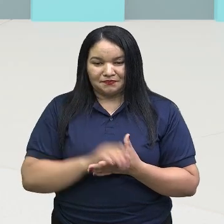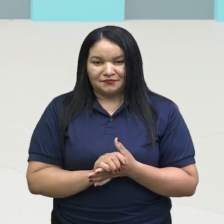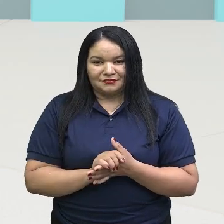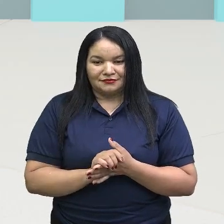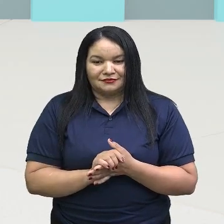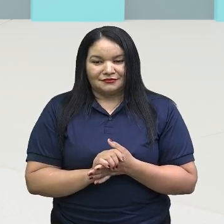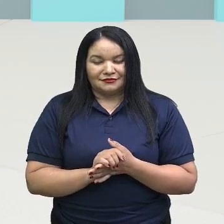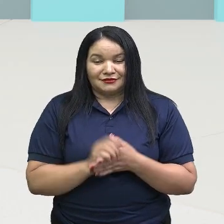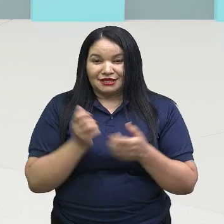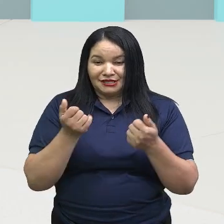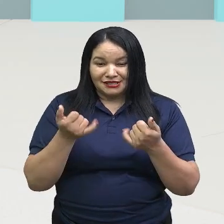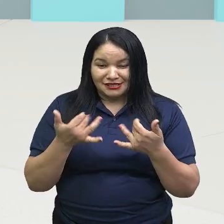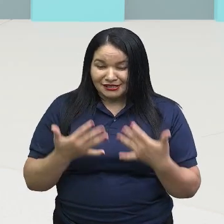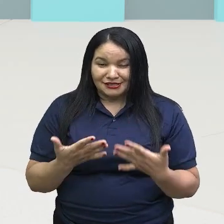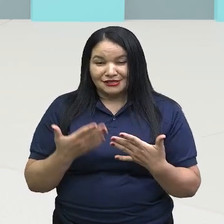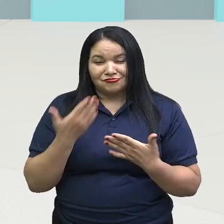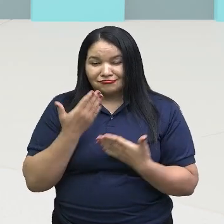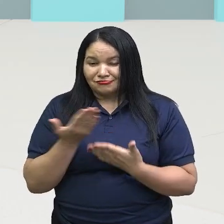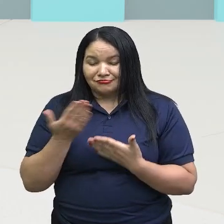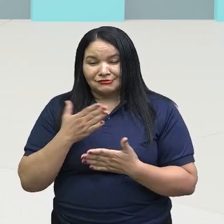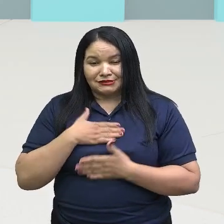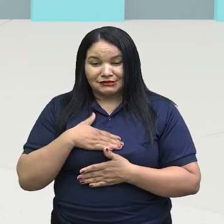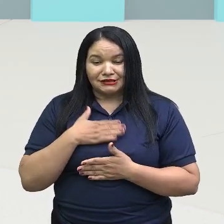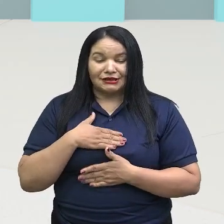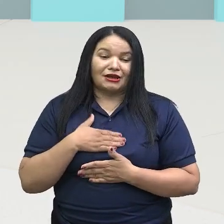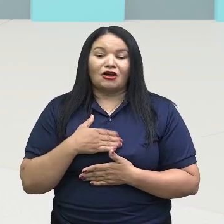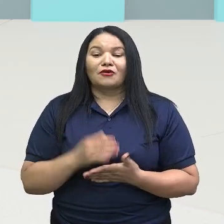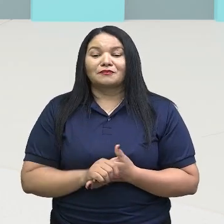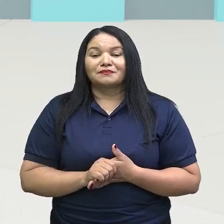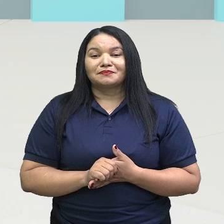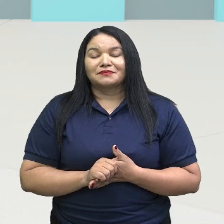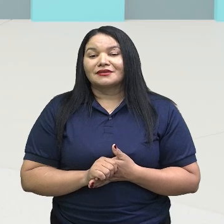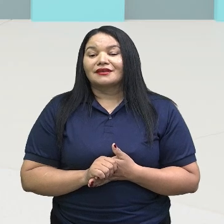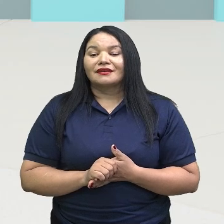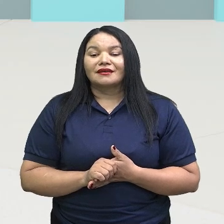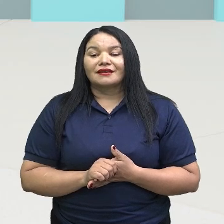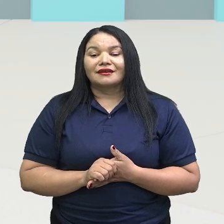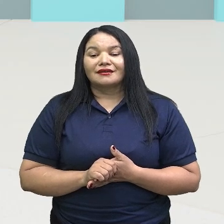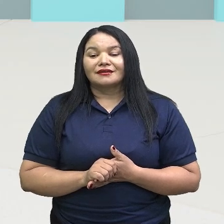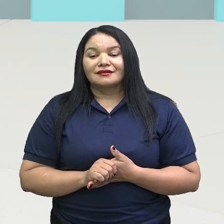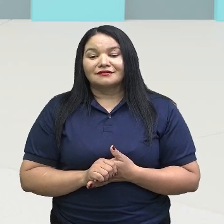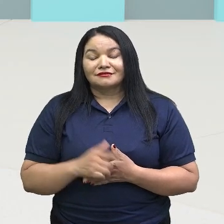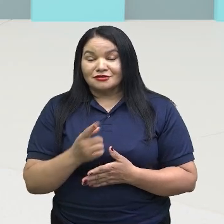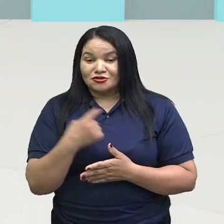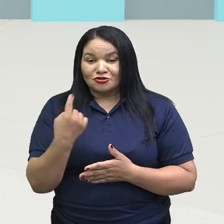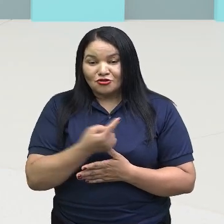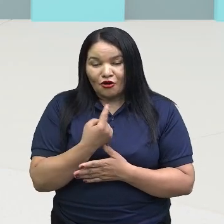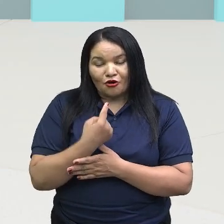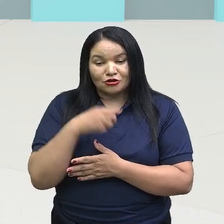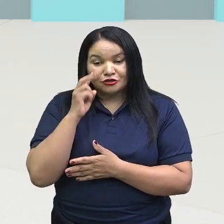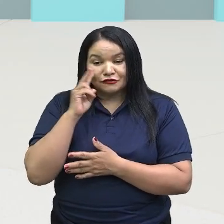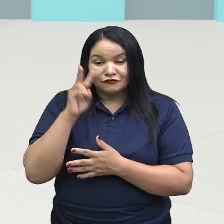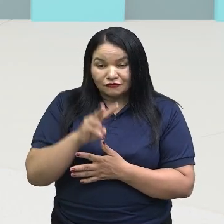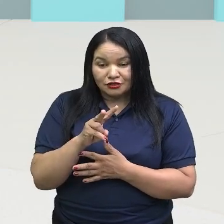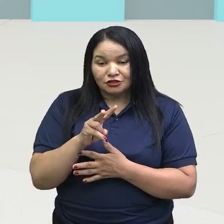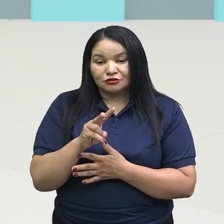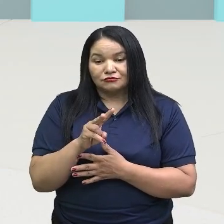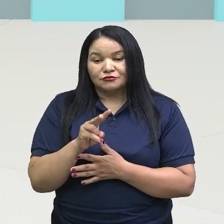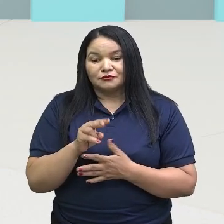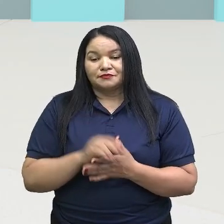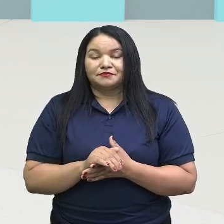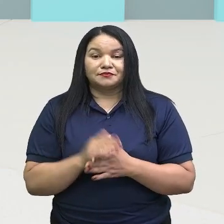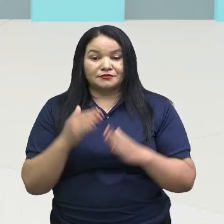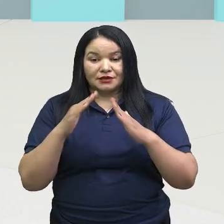muita coisa e eu nadei aqui na água. Calma, vai dar certo. Quando eu digo, nós vimos que todas